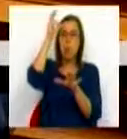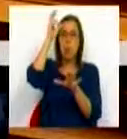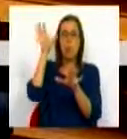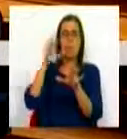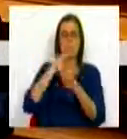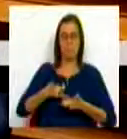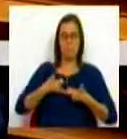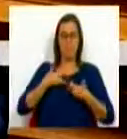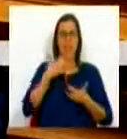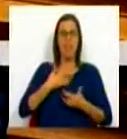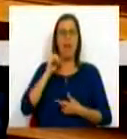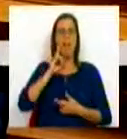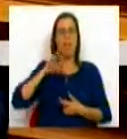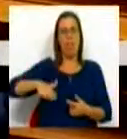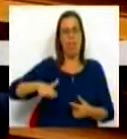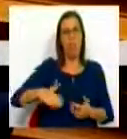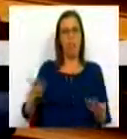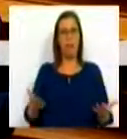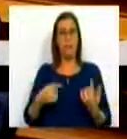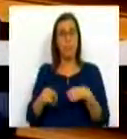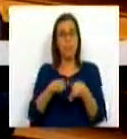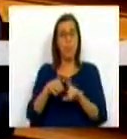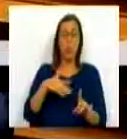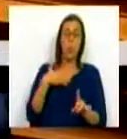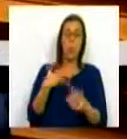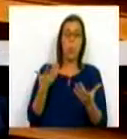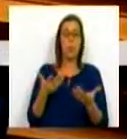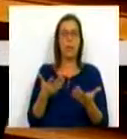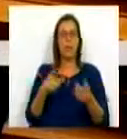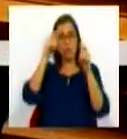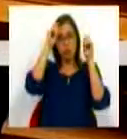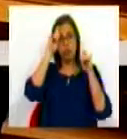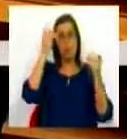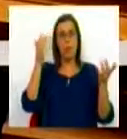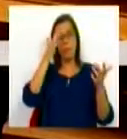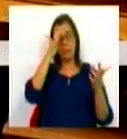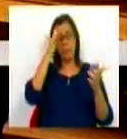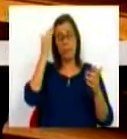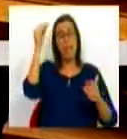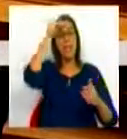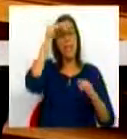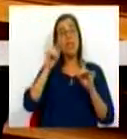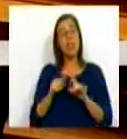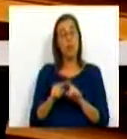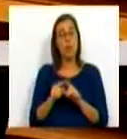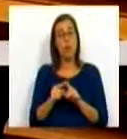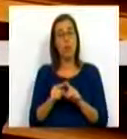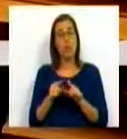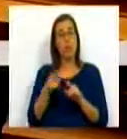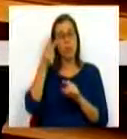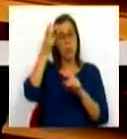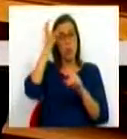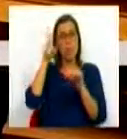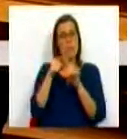nos apocava, que nos diminuía, para a política do coitadinho, do chapéu na mão. O interior que, e contra esse